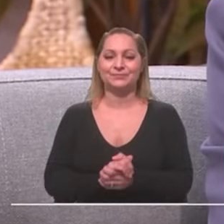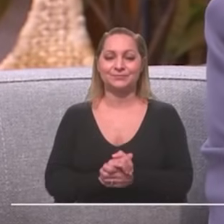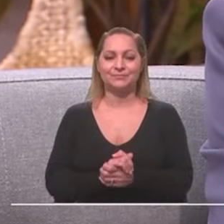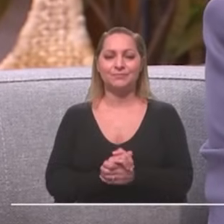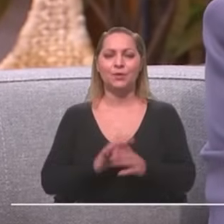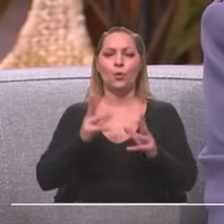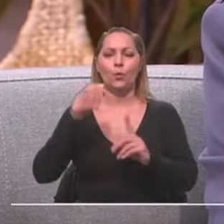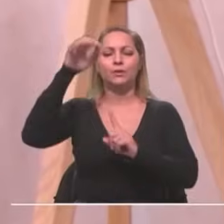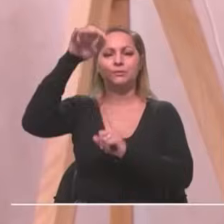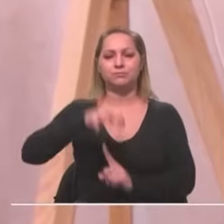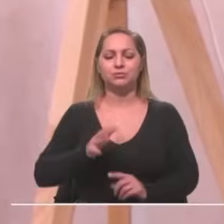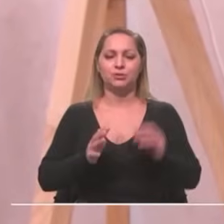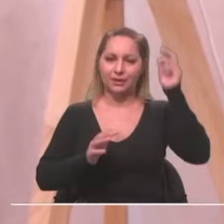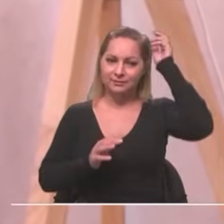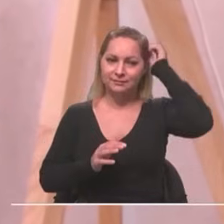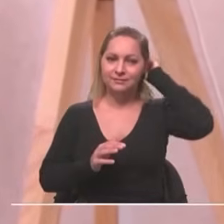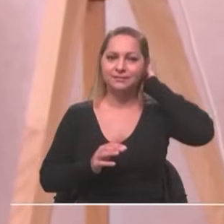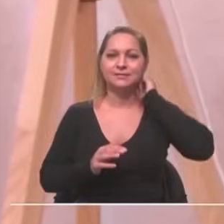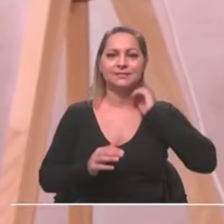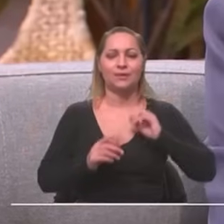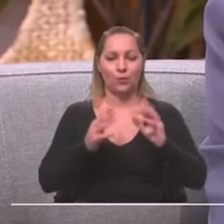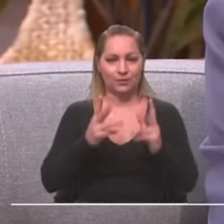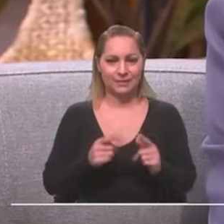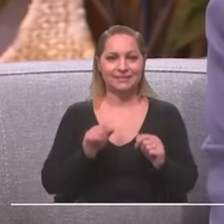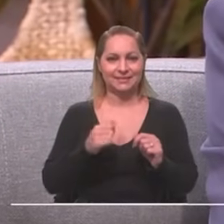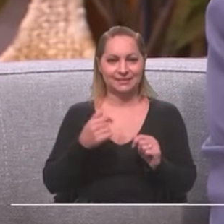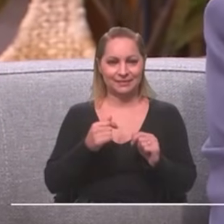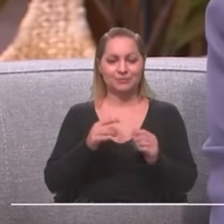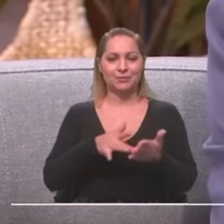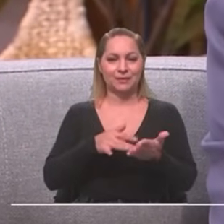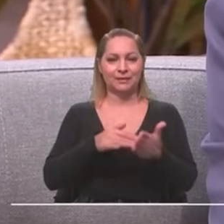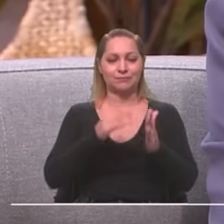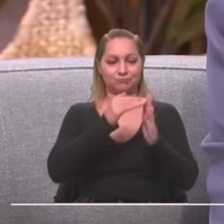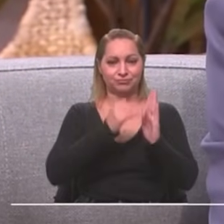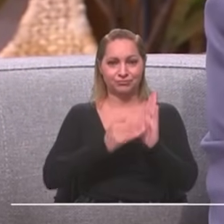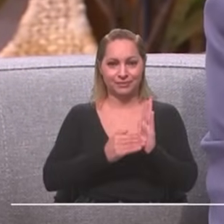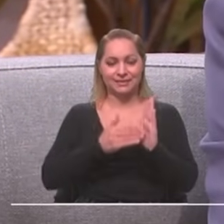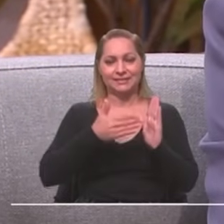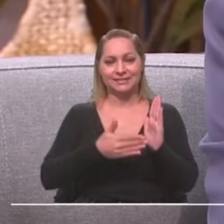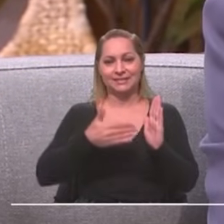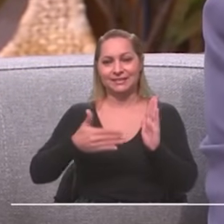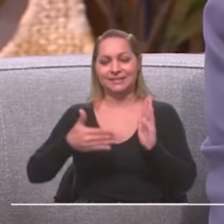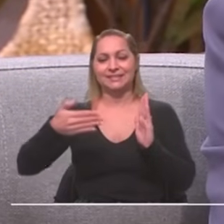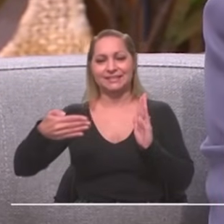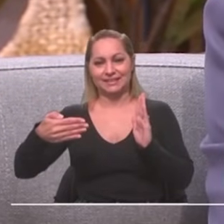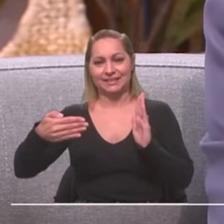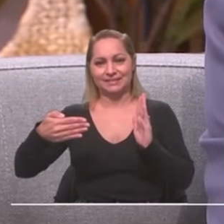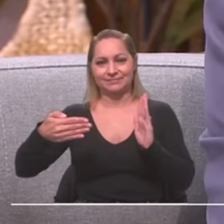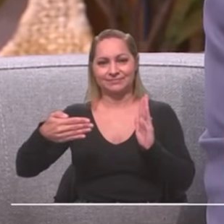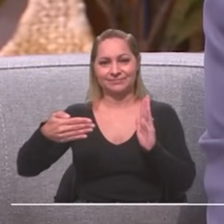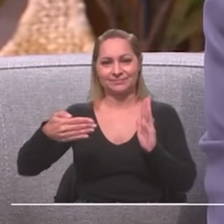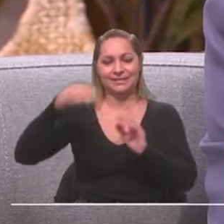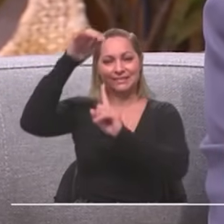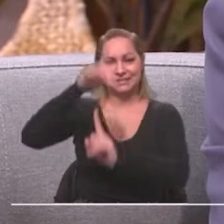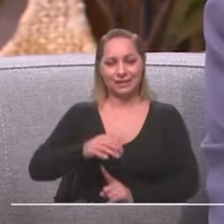quantos saltos já fez na vida? Tem contados, não tem? Tem. Nós temos uma caderneta de registro de saltos. 117 saltos. E o